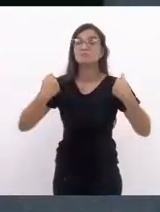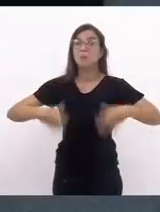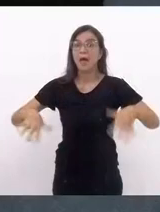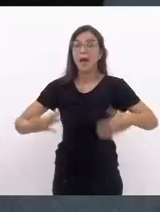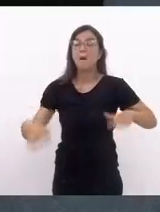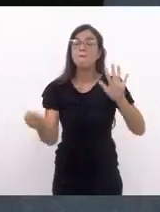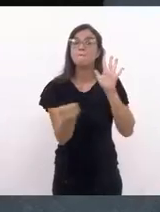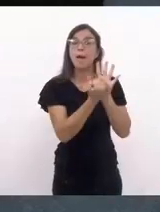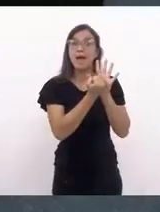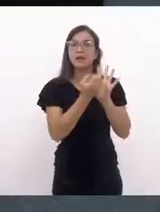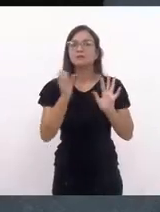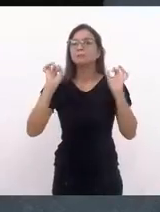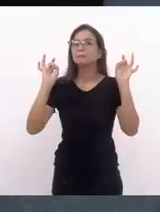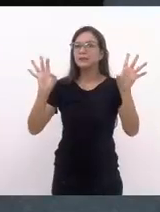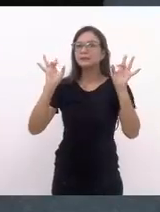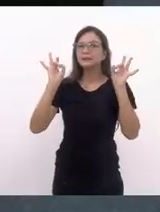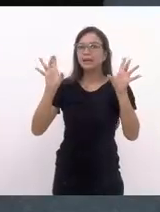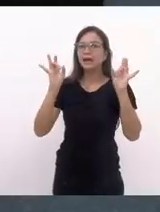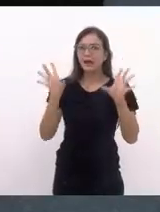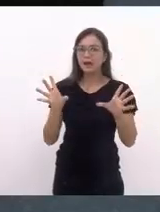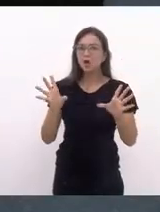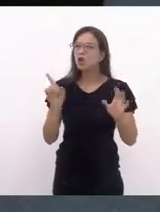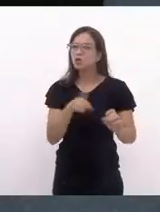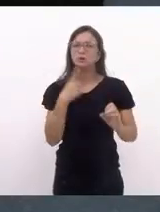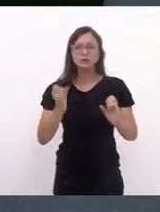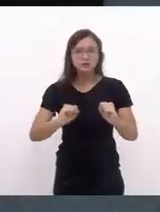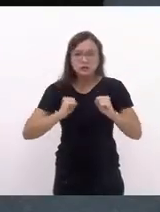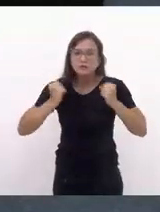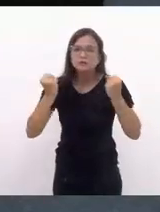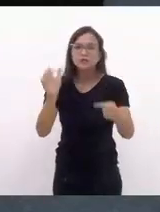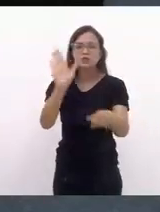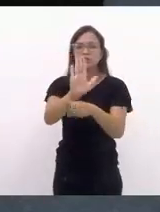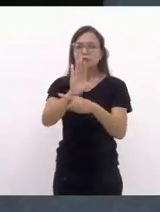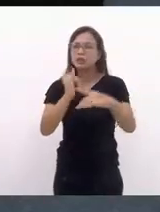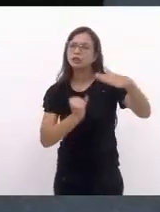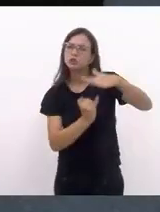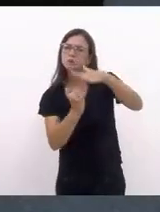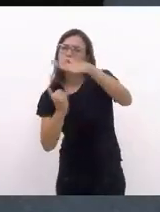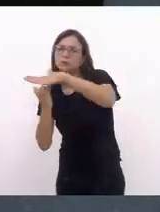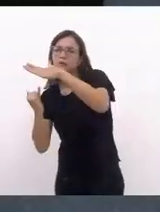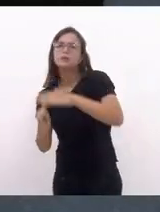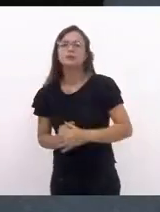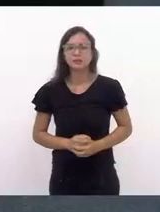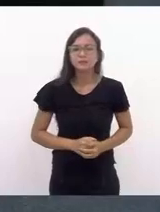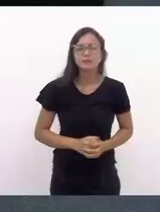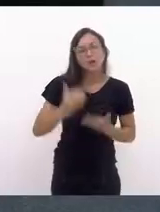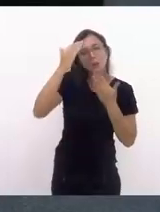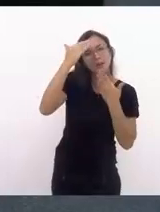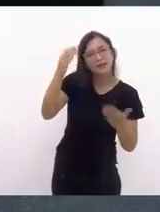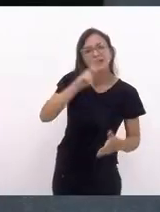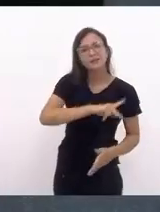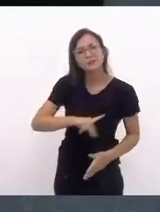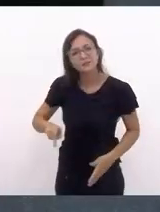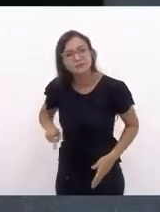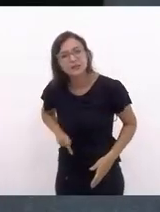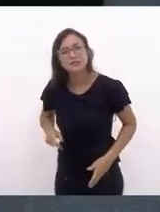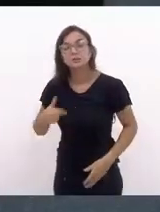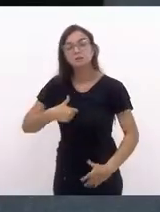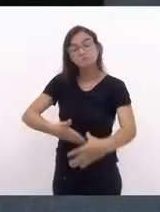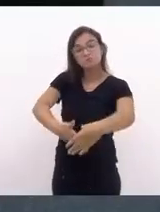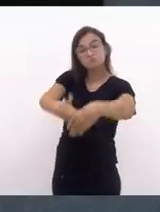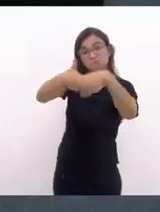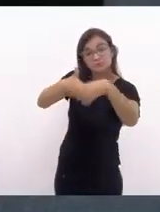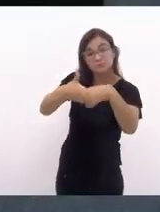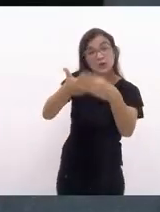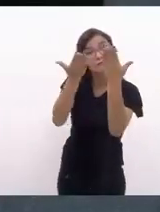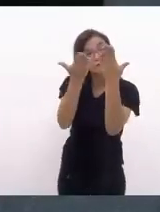intransigente aos cidadãos que compõem essas instituições Muito obrigado senhor presidente deixando uma saudação muito